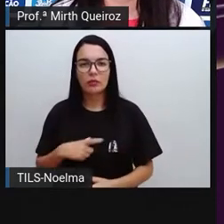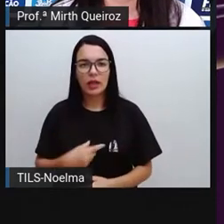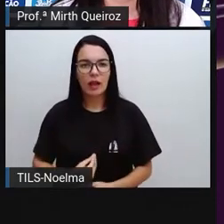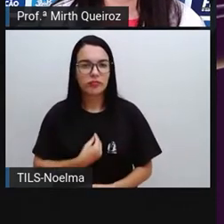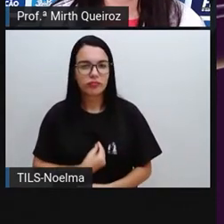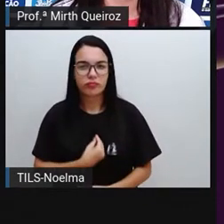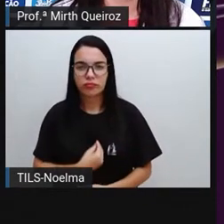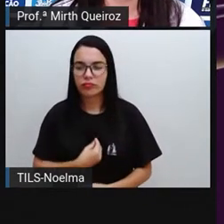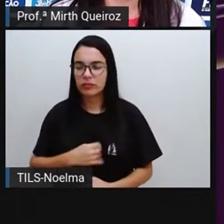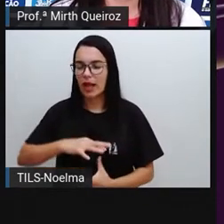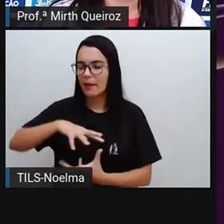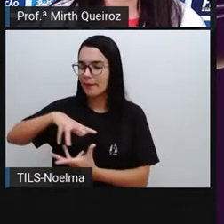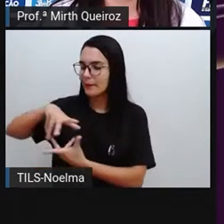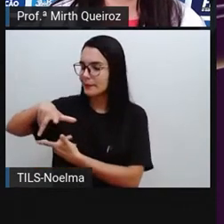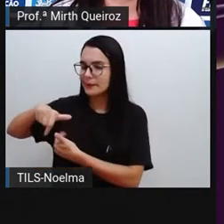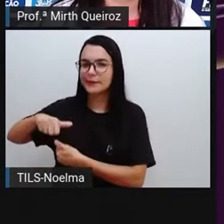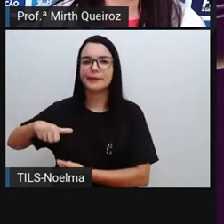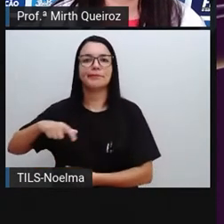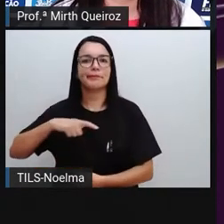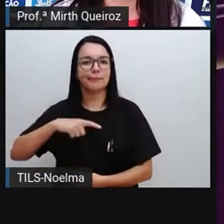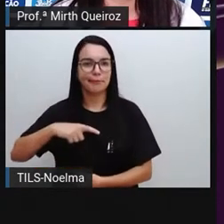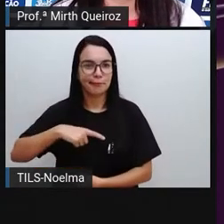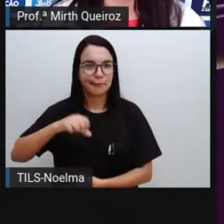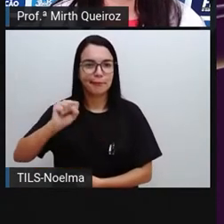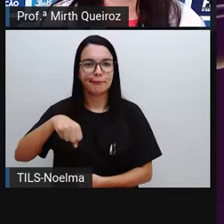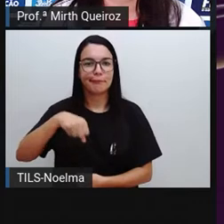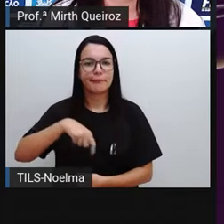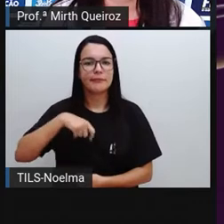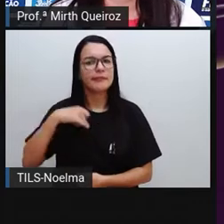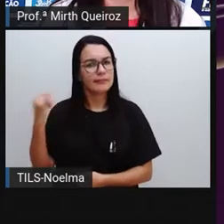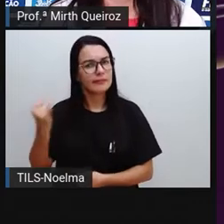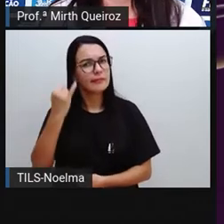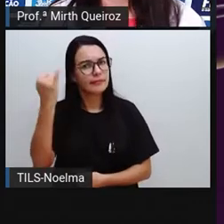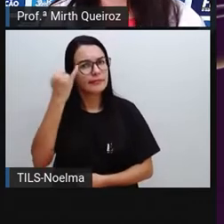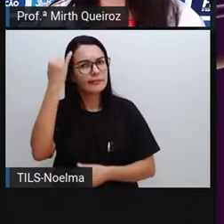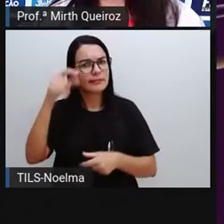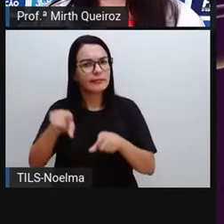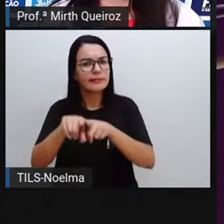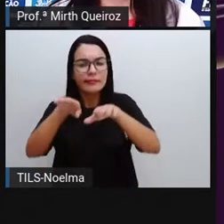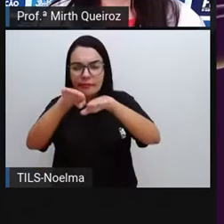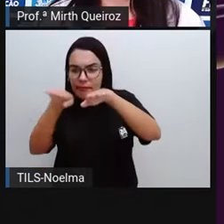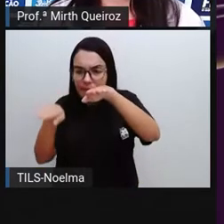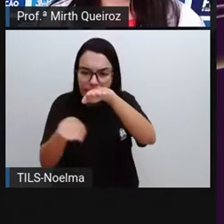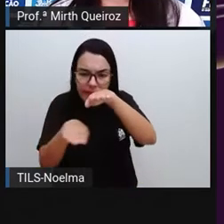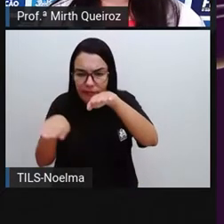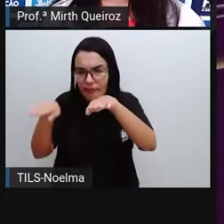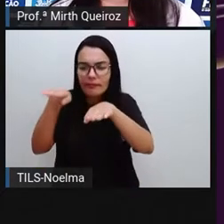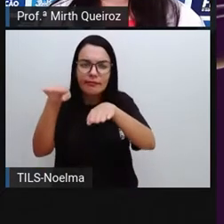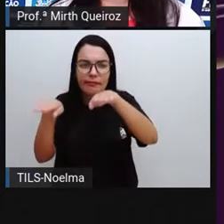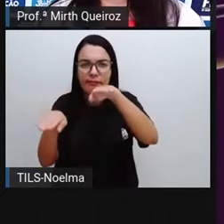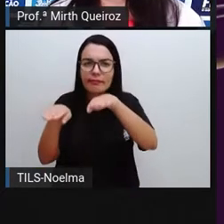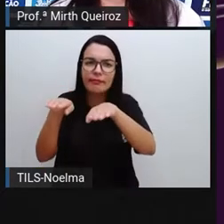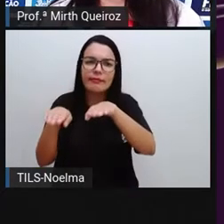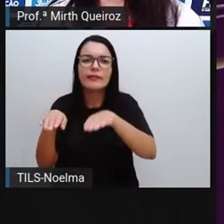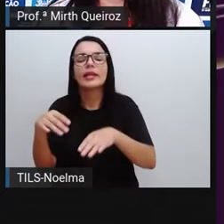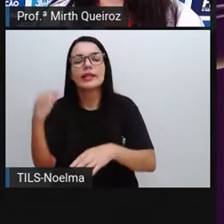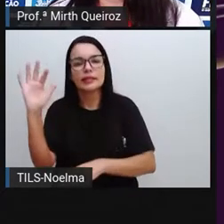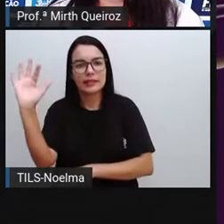as partes do planeta e são importantes para a manutenção do equilíbrio na natureza.